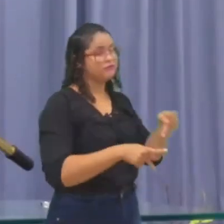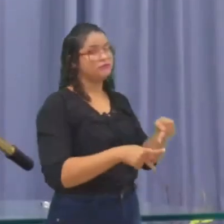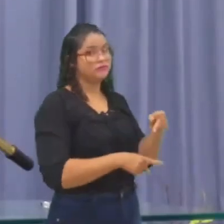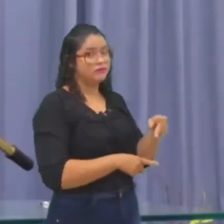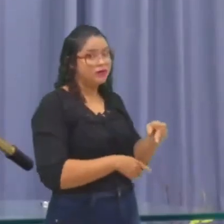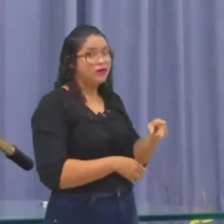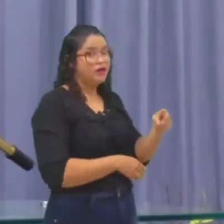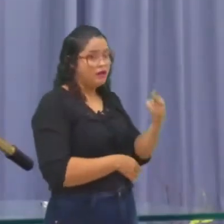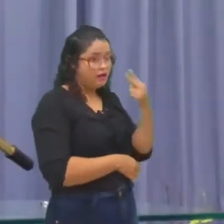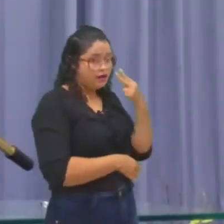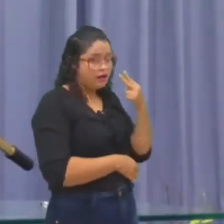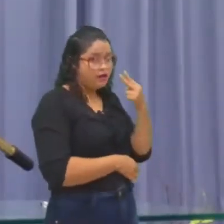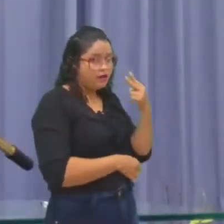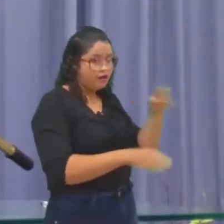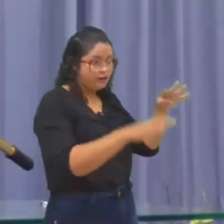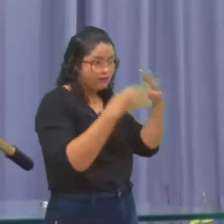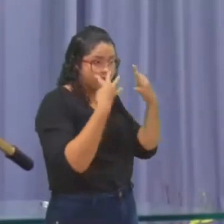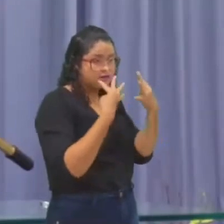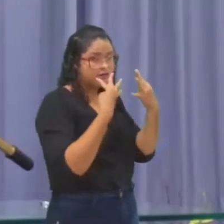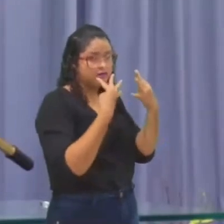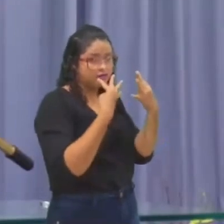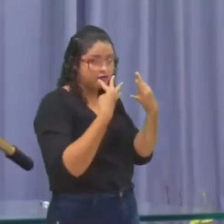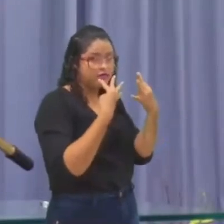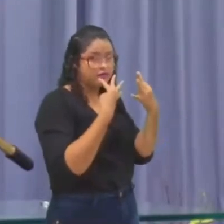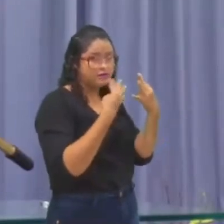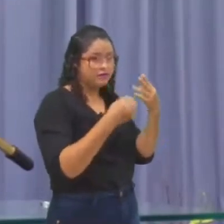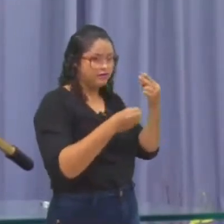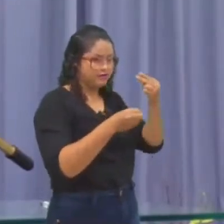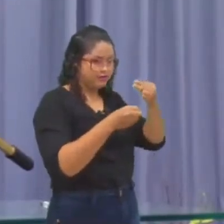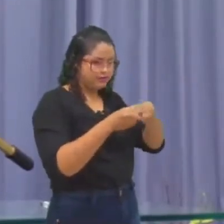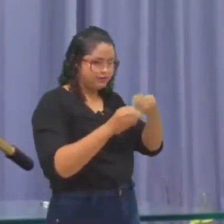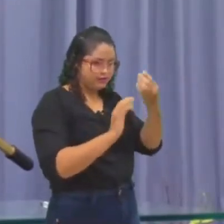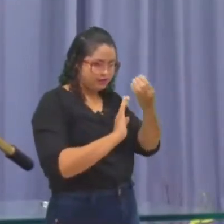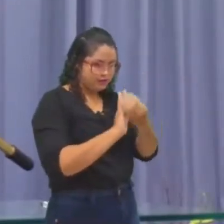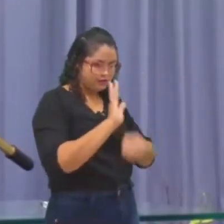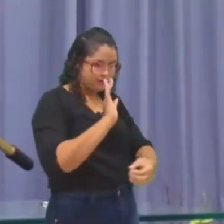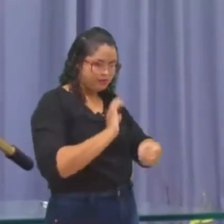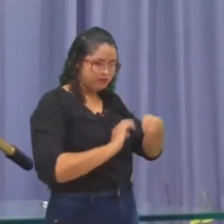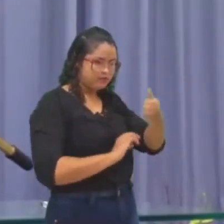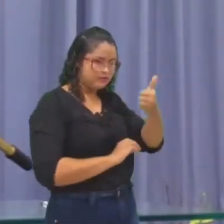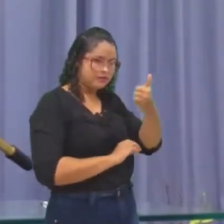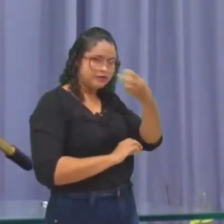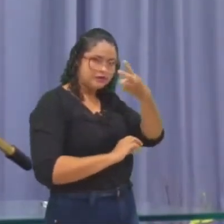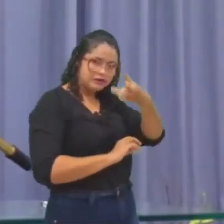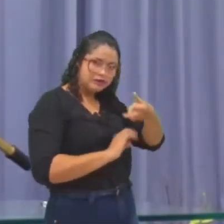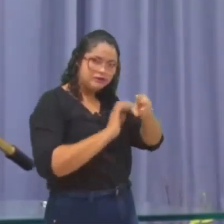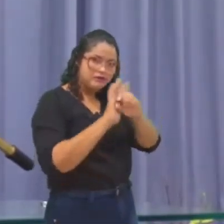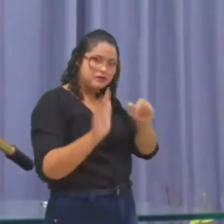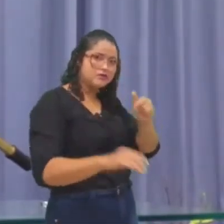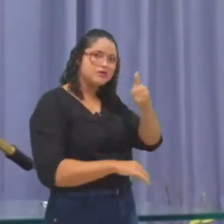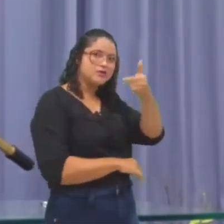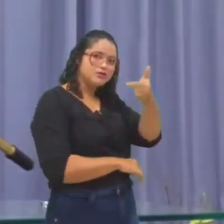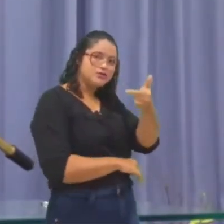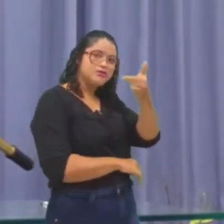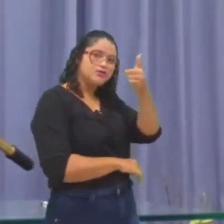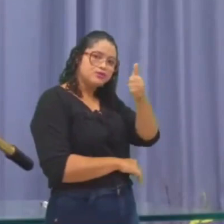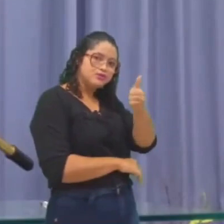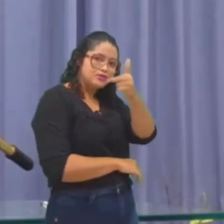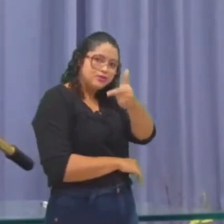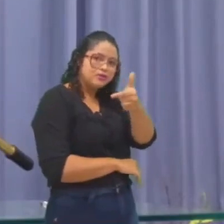bem, em Números, no capítulo 13, versículo 2, nós encontramos Deus